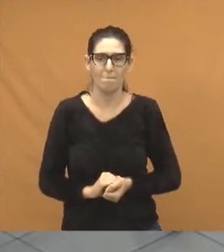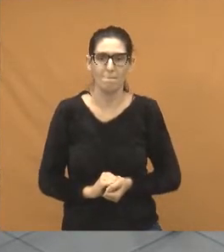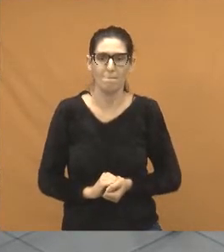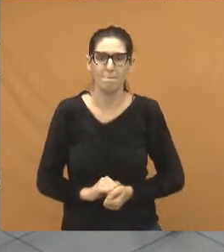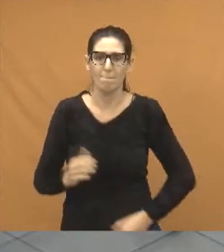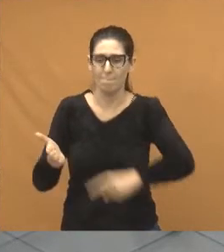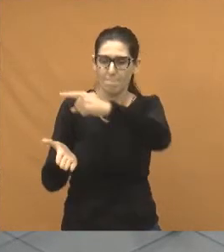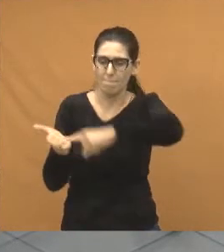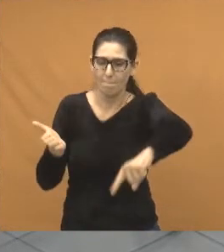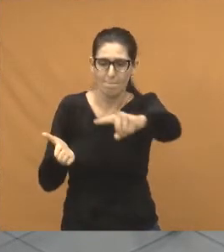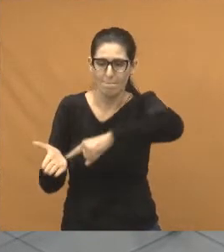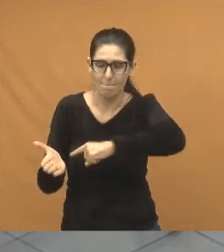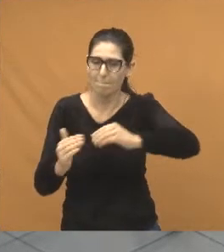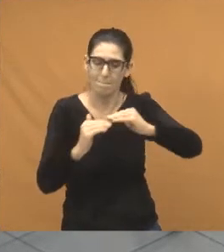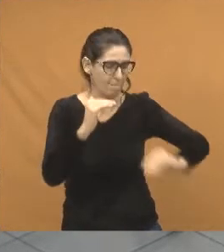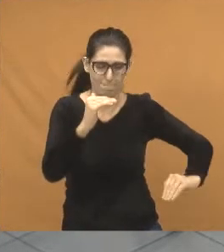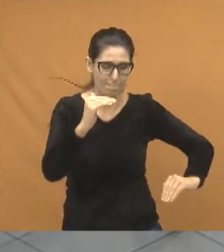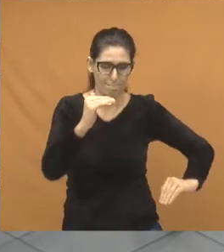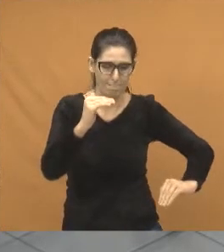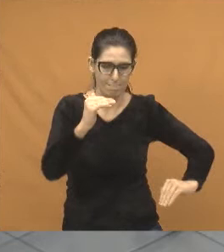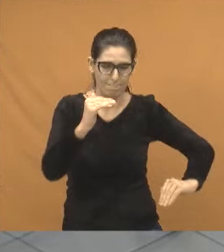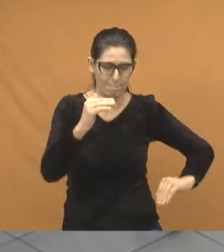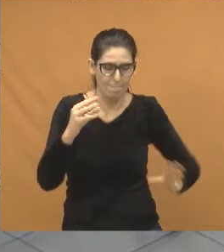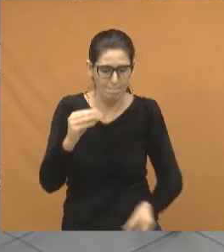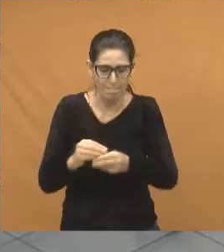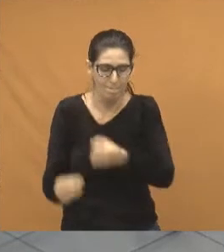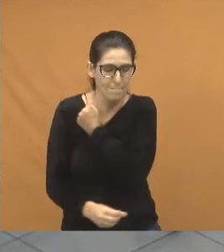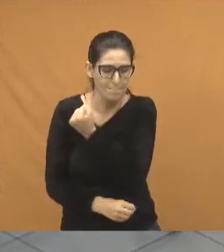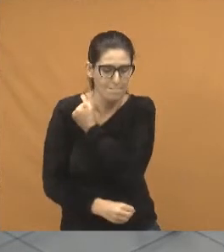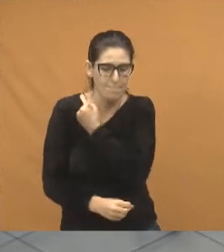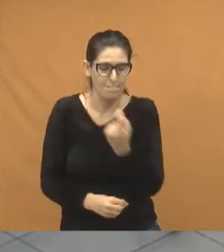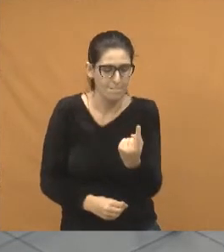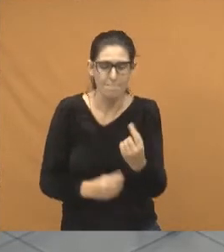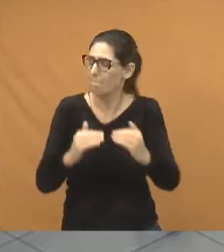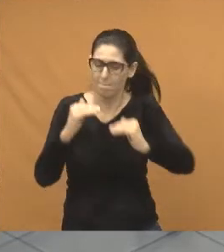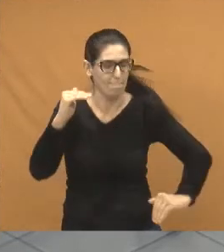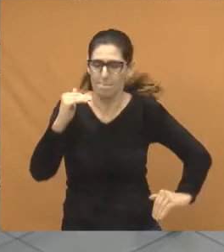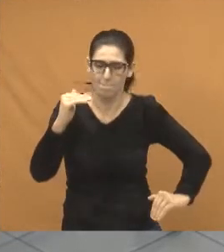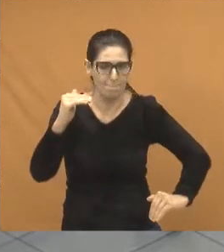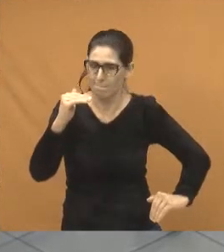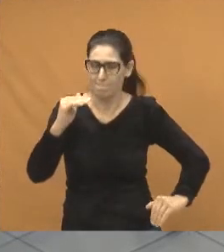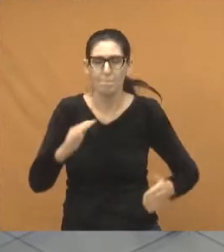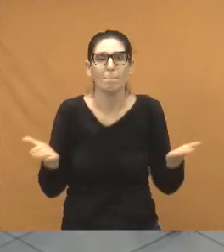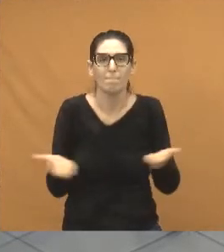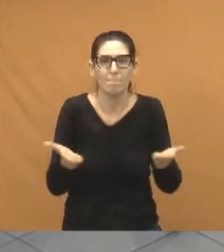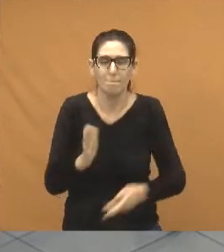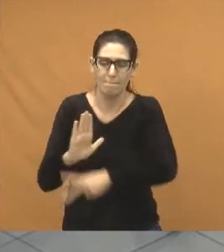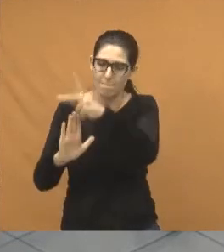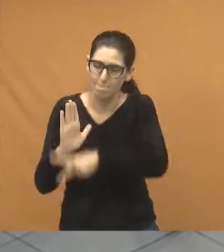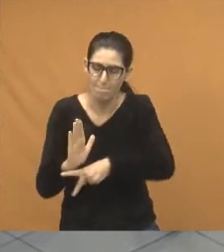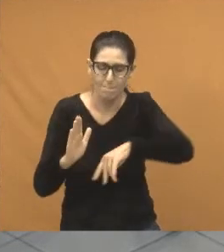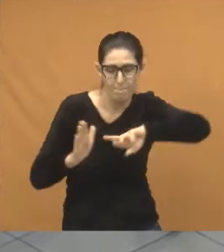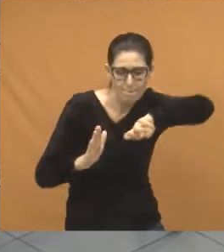rejeitada. Peço ao primeiro secretário que proceda à votação nominal do projeto na forma regimental.